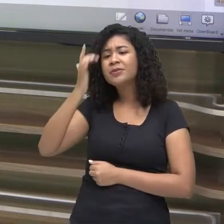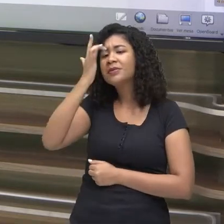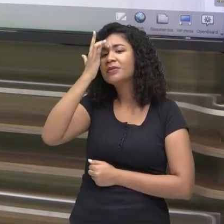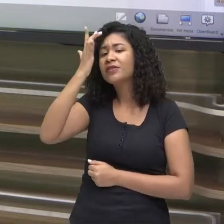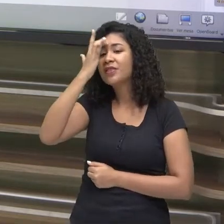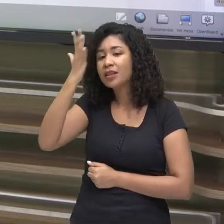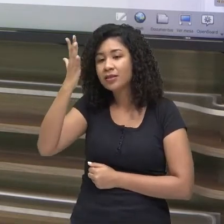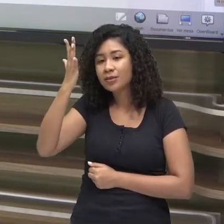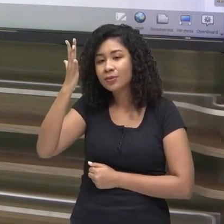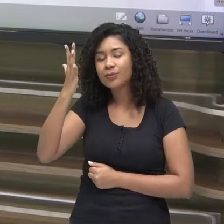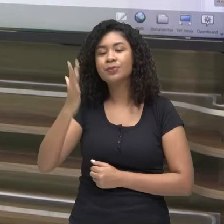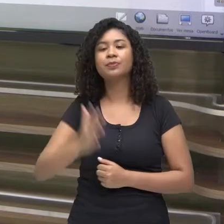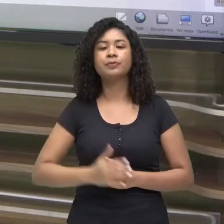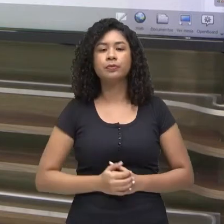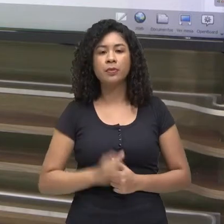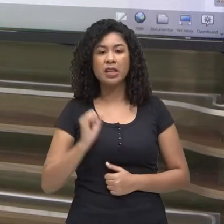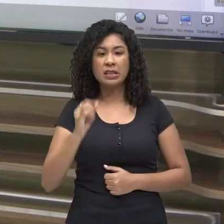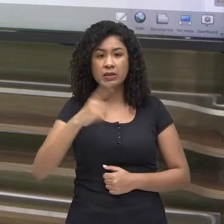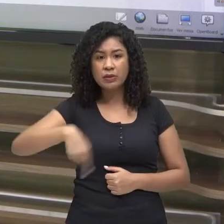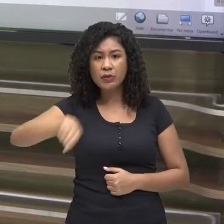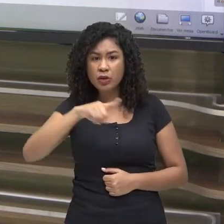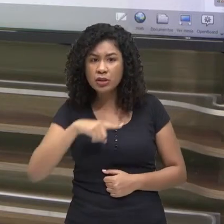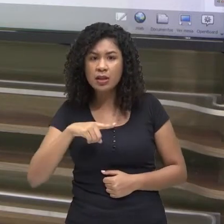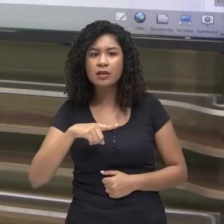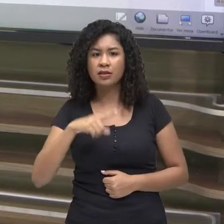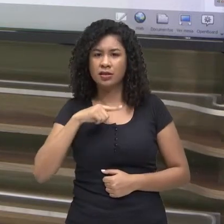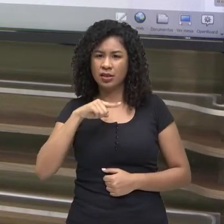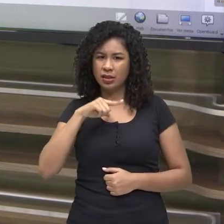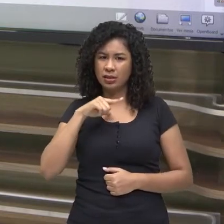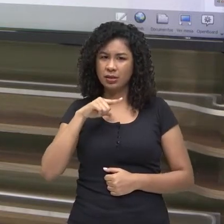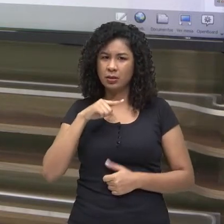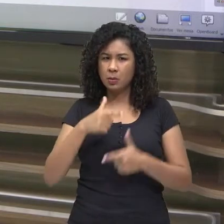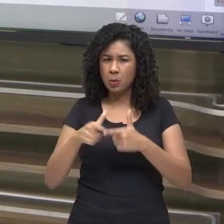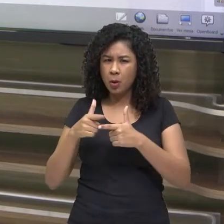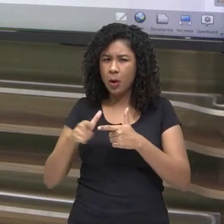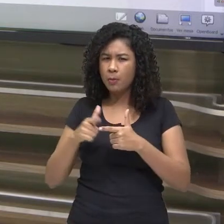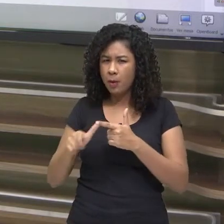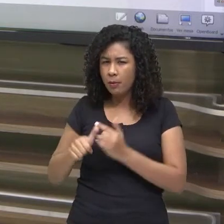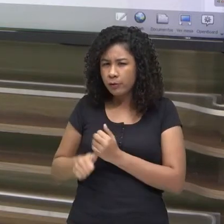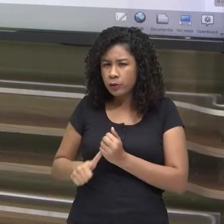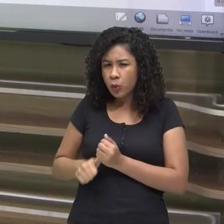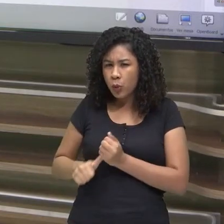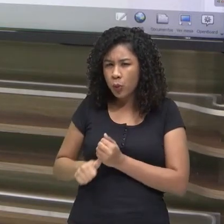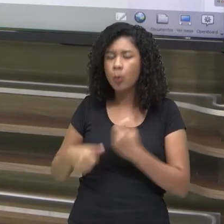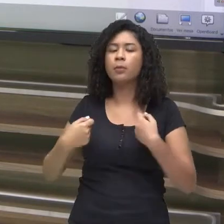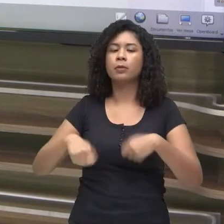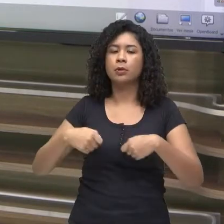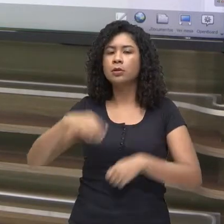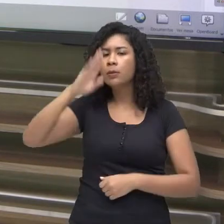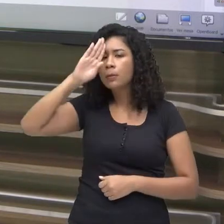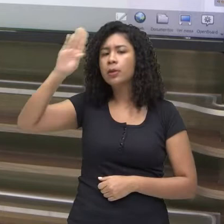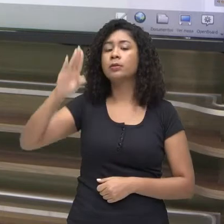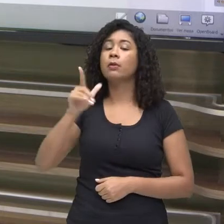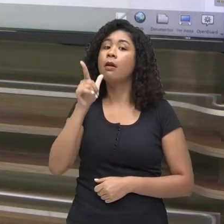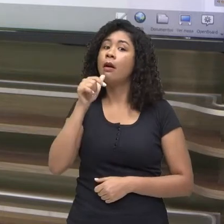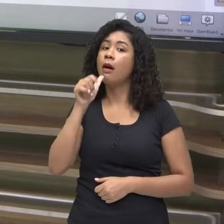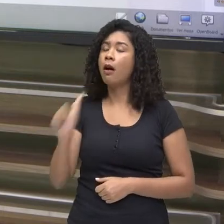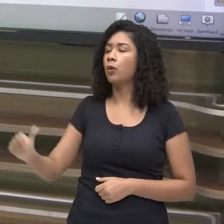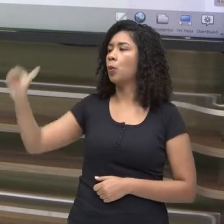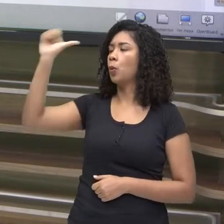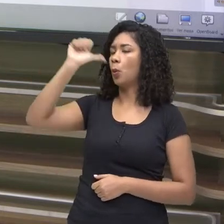para quem tem intestino preguiçoso e intestino preso, beber água é fundamental. E além disso, gente, a